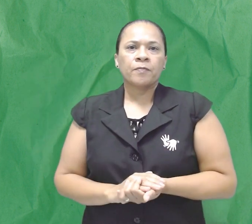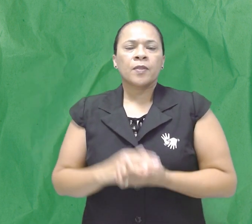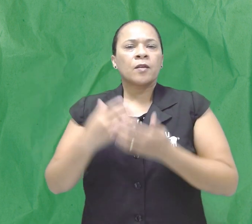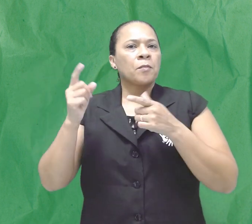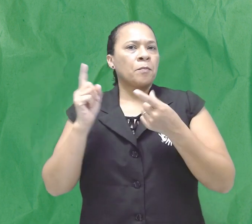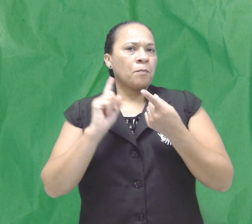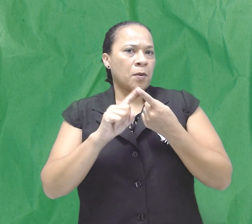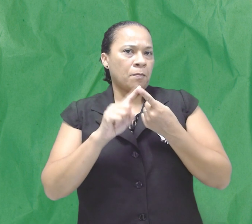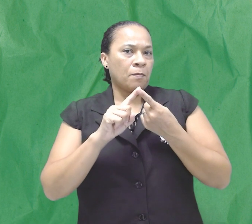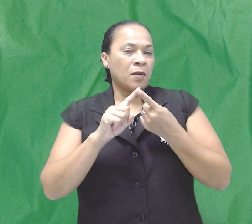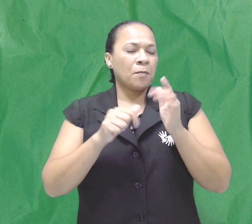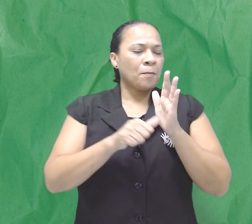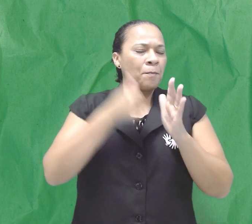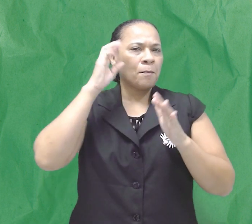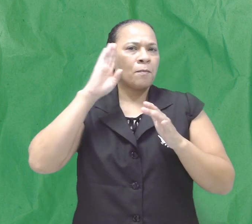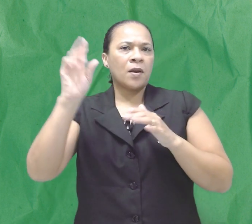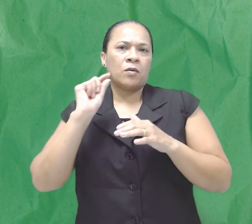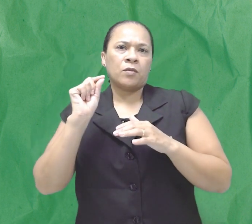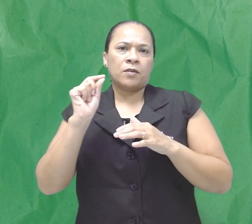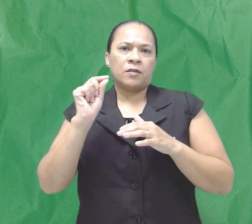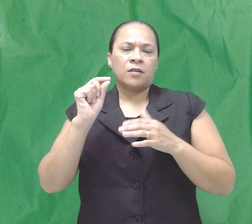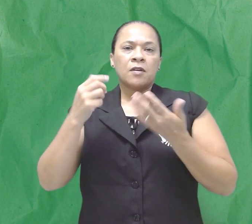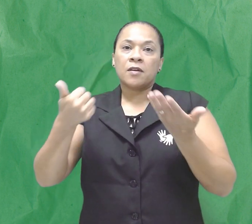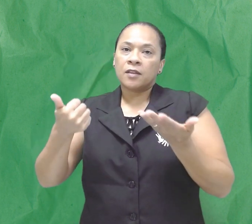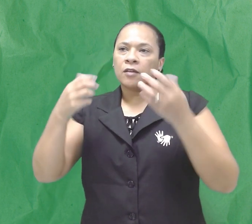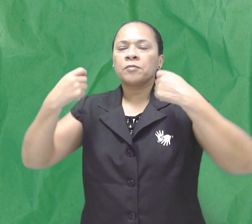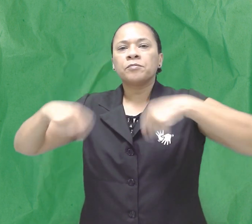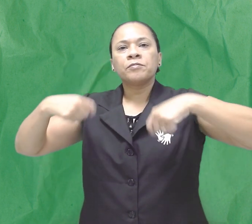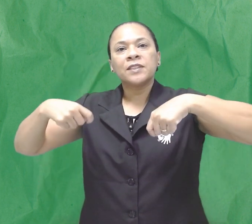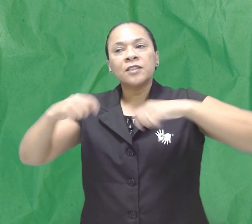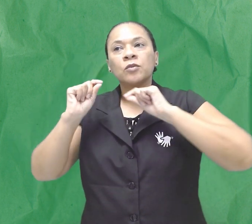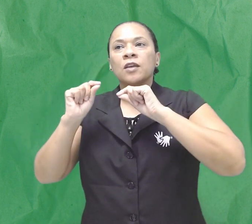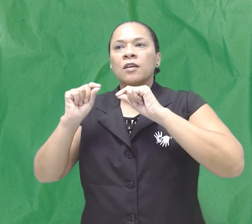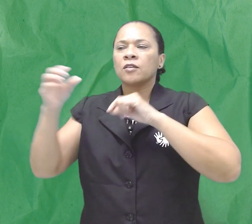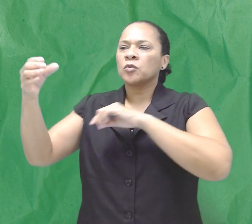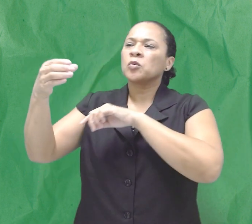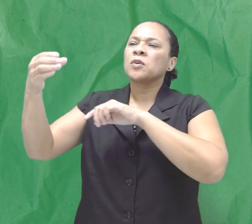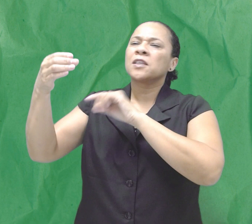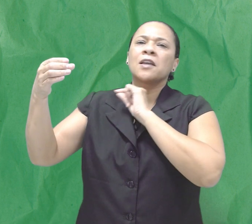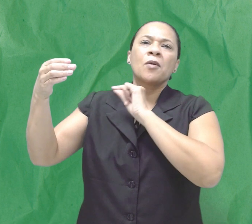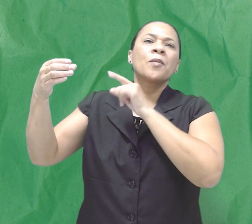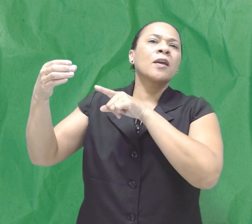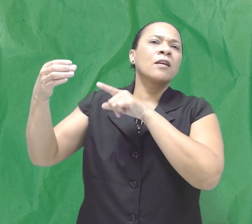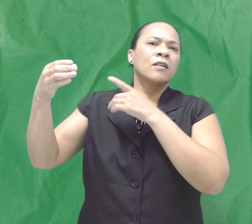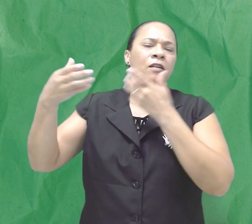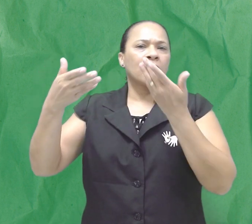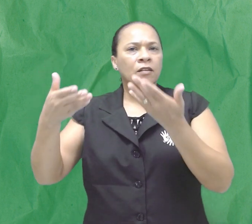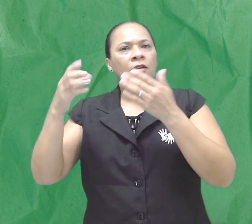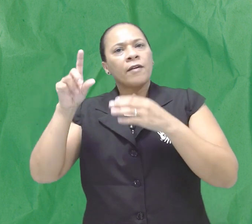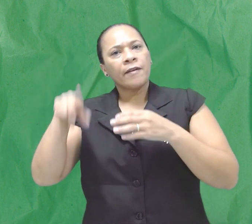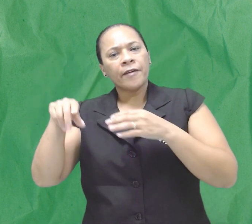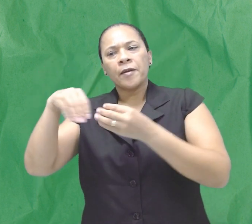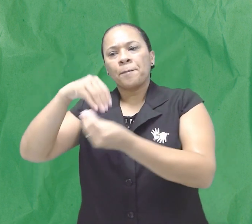de tudo, é necessário que nós possamos definir, entender o que é uma solução. A solução